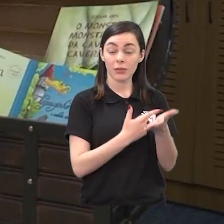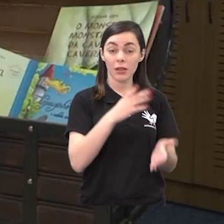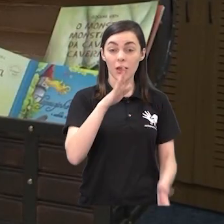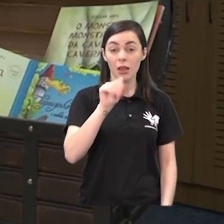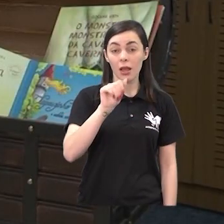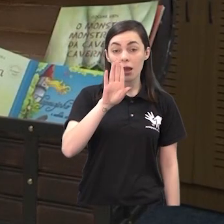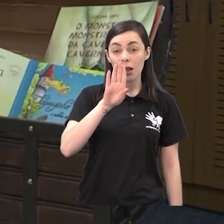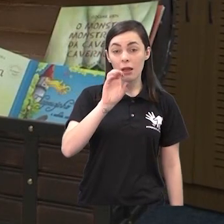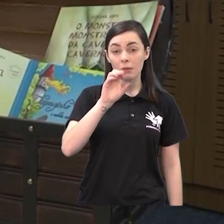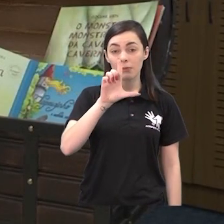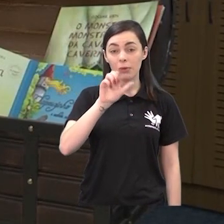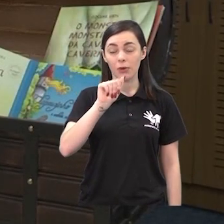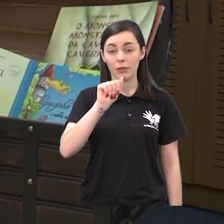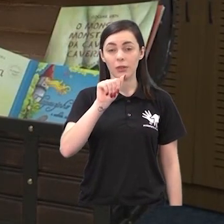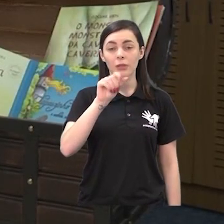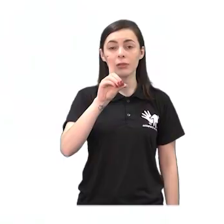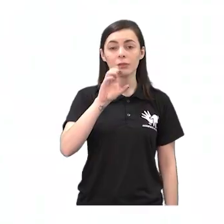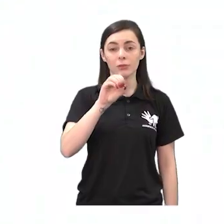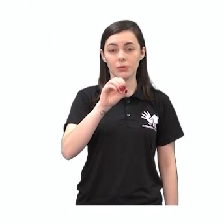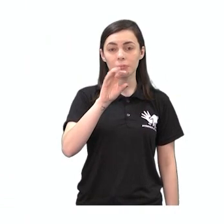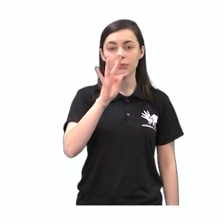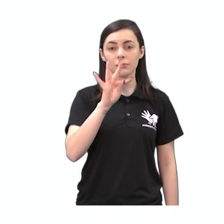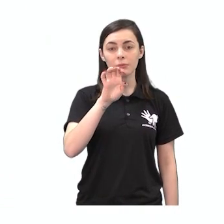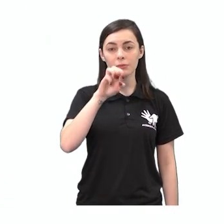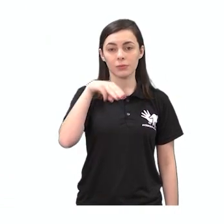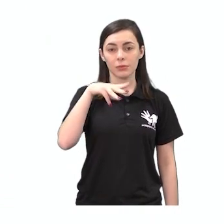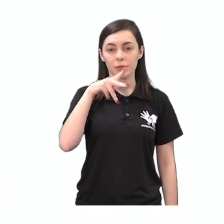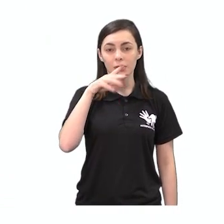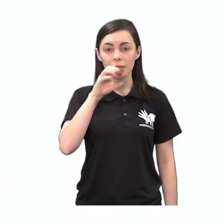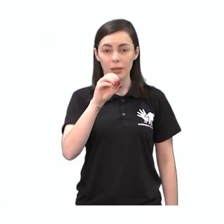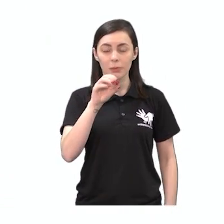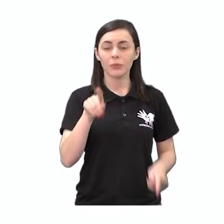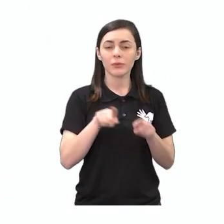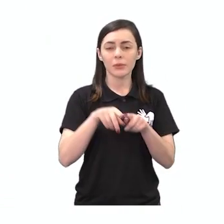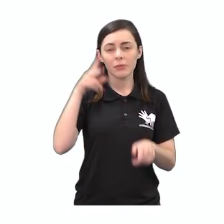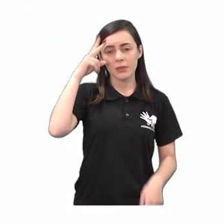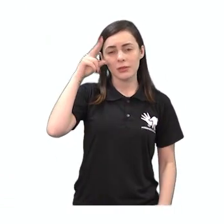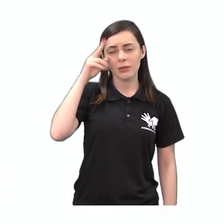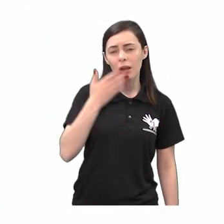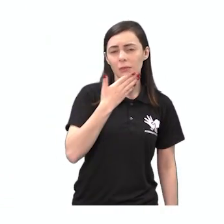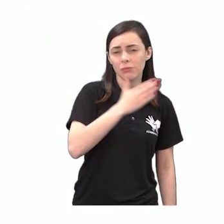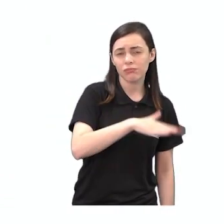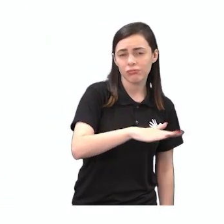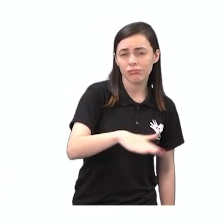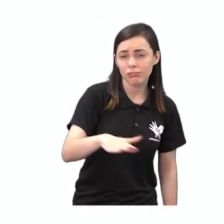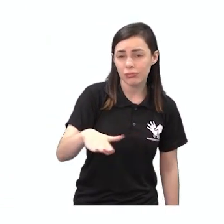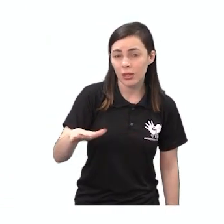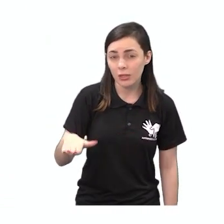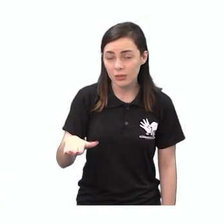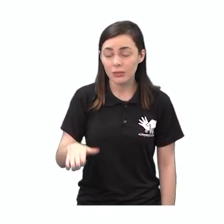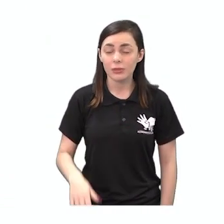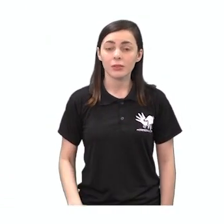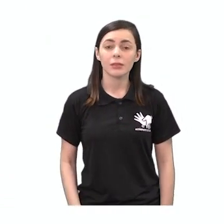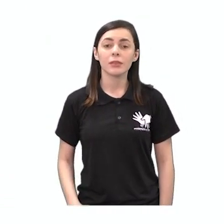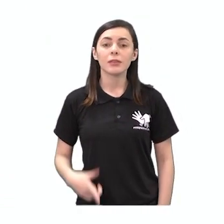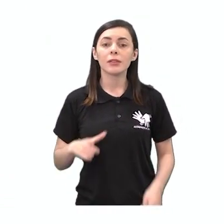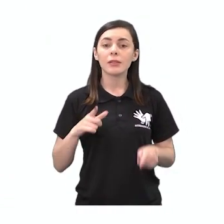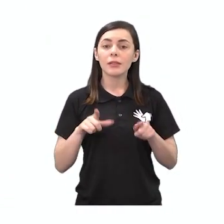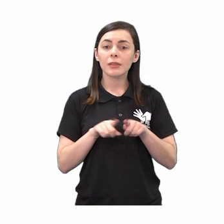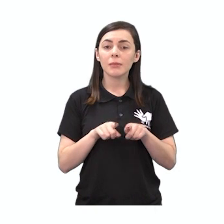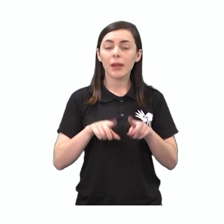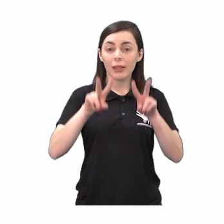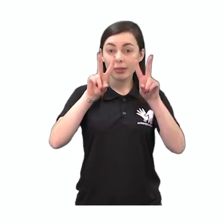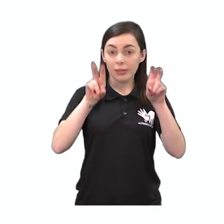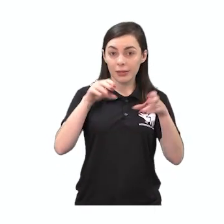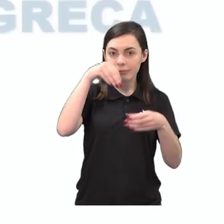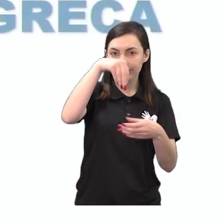A Bola do Tempo e Outras Histórias para Crianças. E nós vamos ouvir a história que está aqui dentro, que se chama